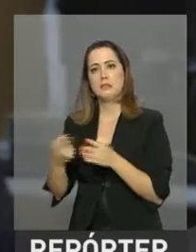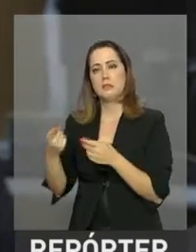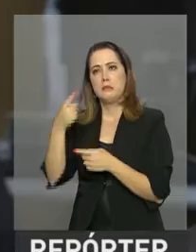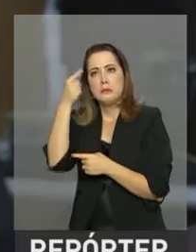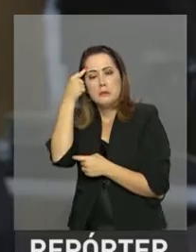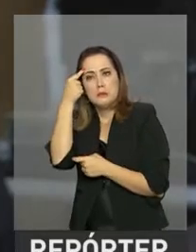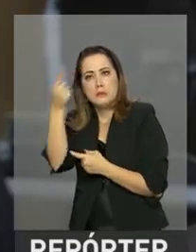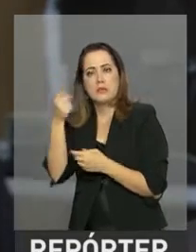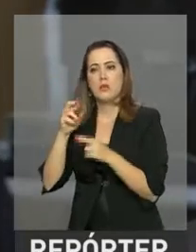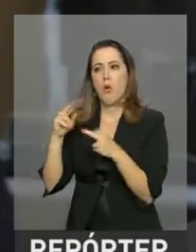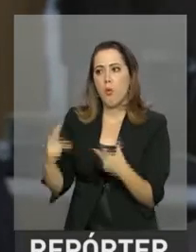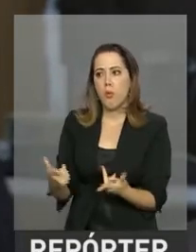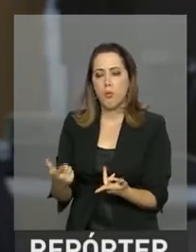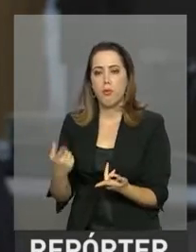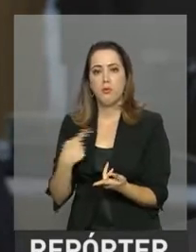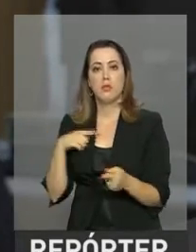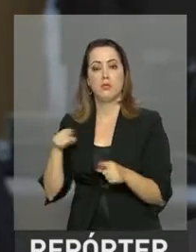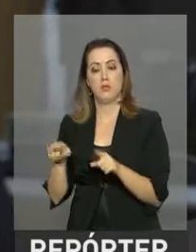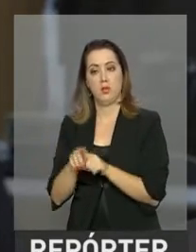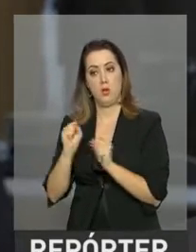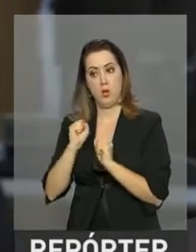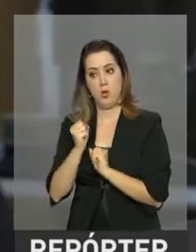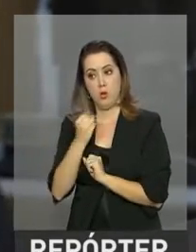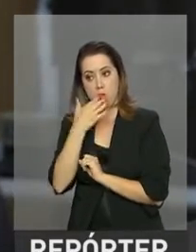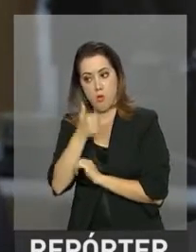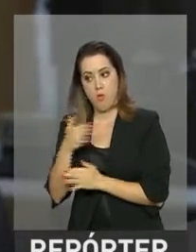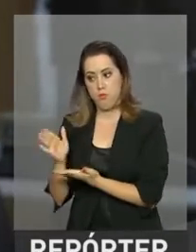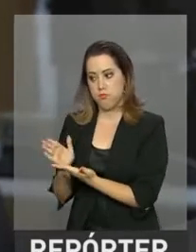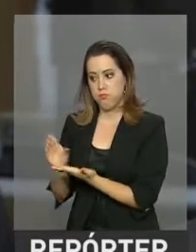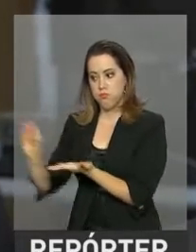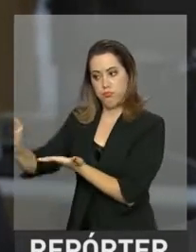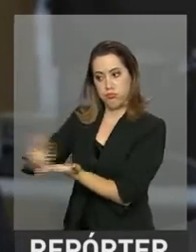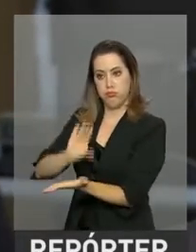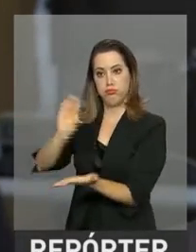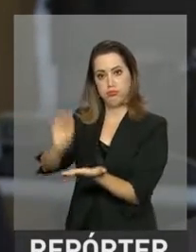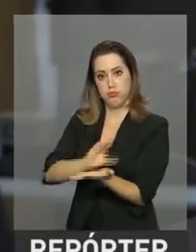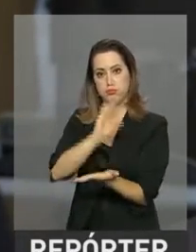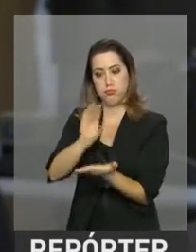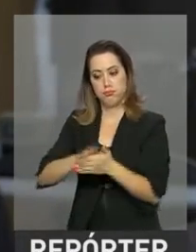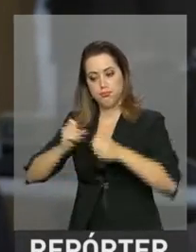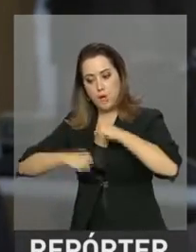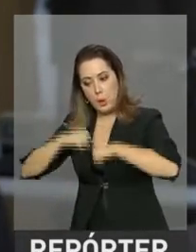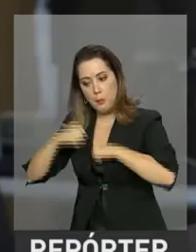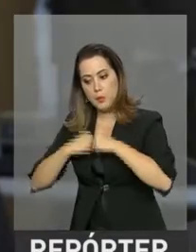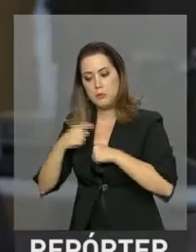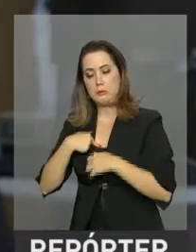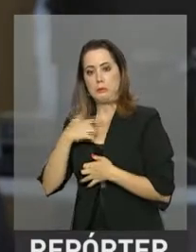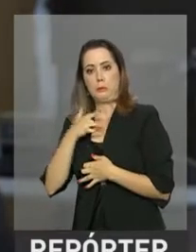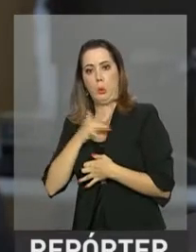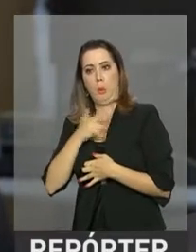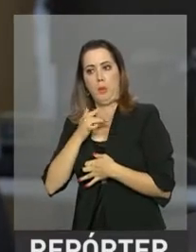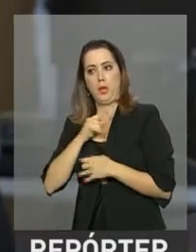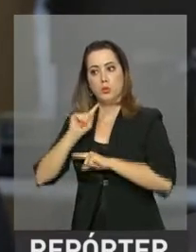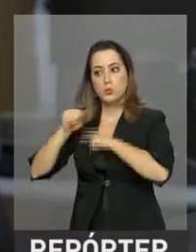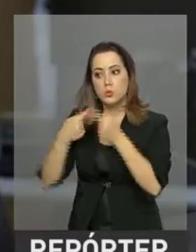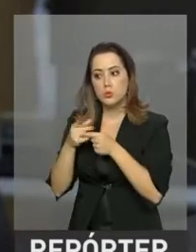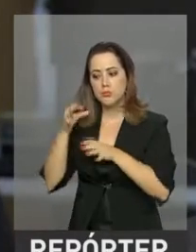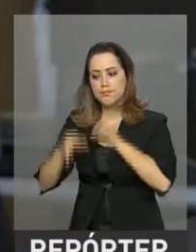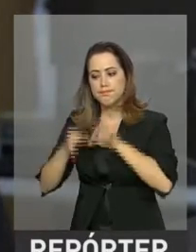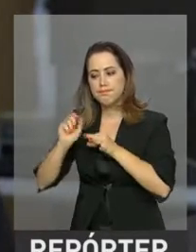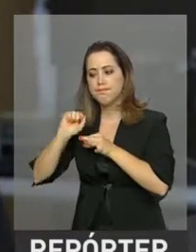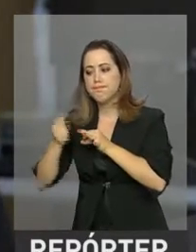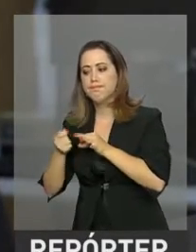interpretações subjetivas e o bom investidor, o investidor que investe na produção, ele fica com medo dali na frente ele